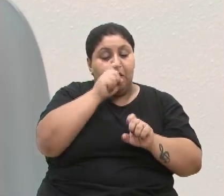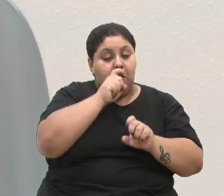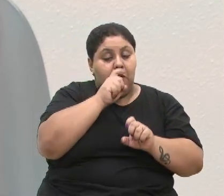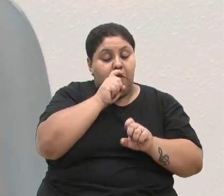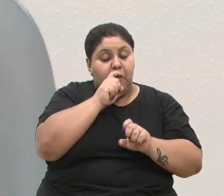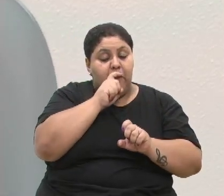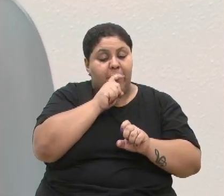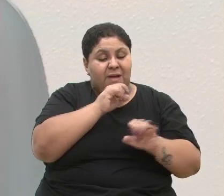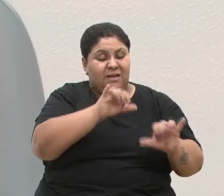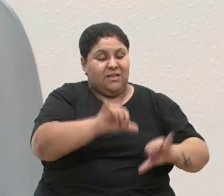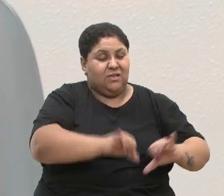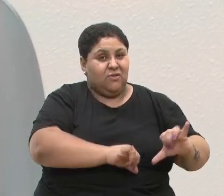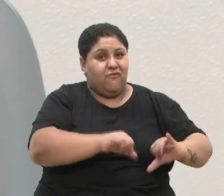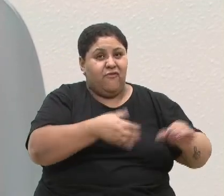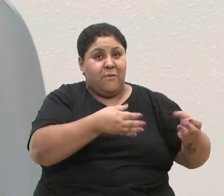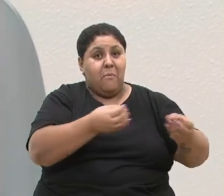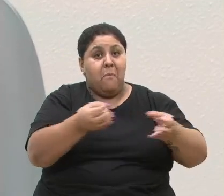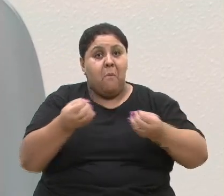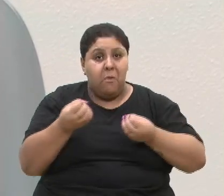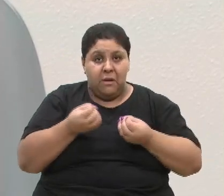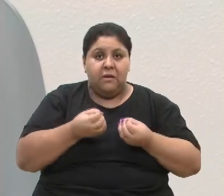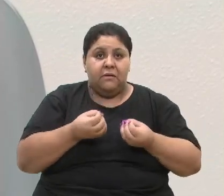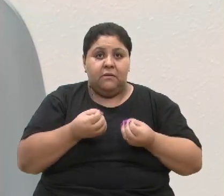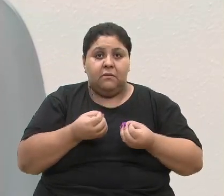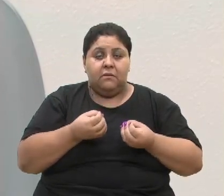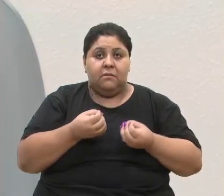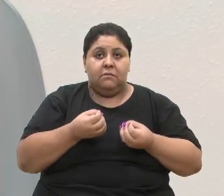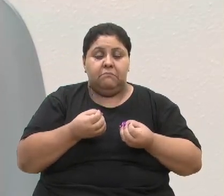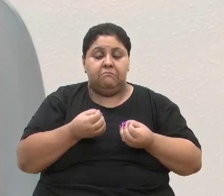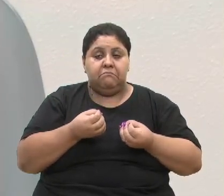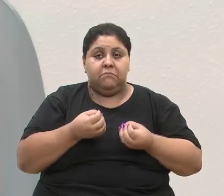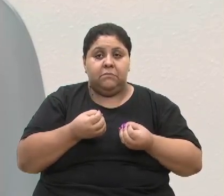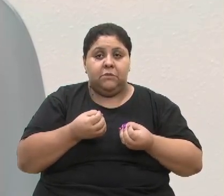mais. E aí, na pessoa aqui